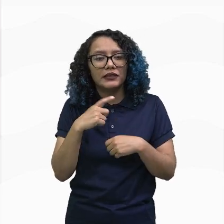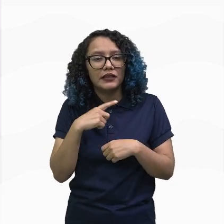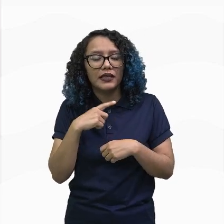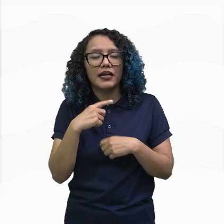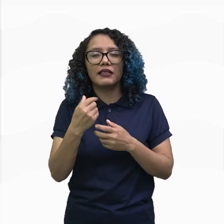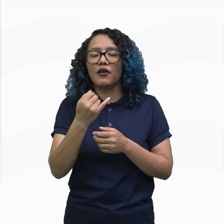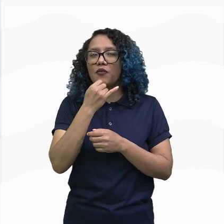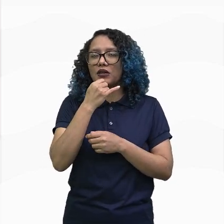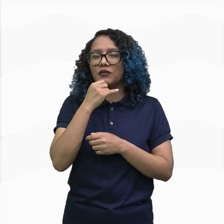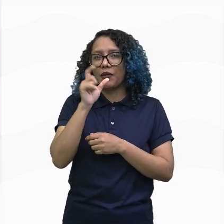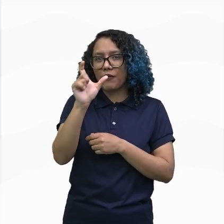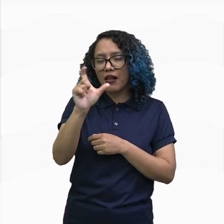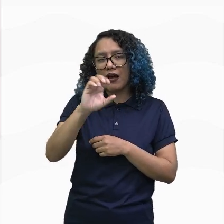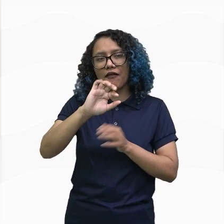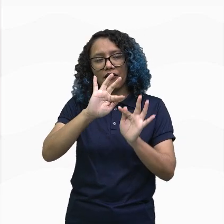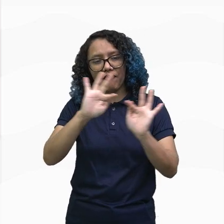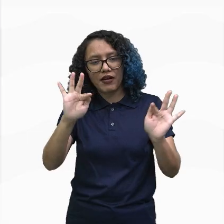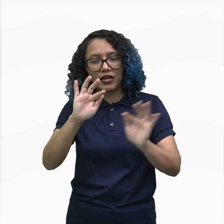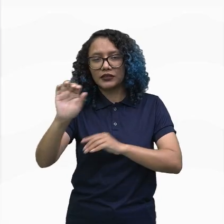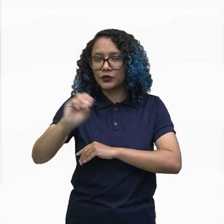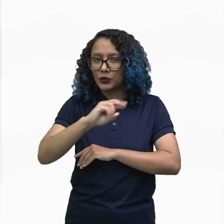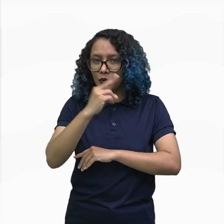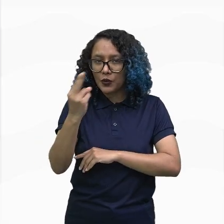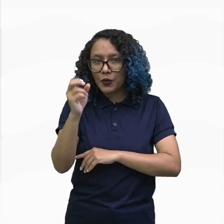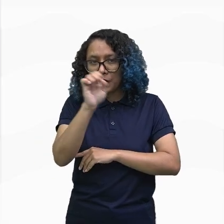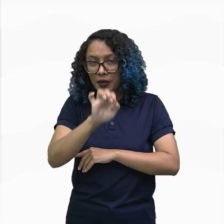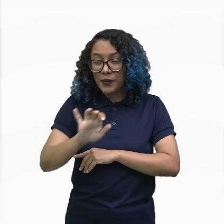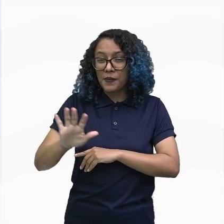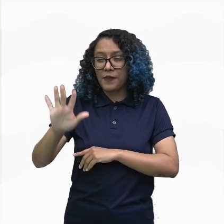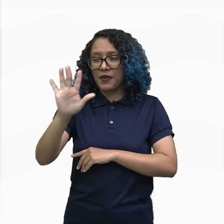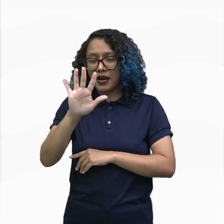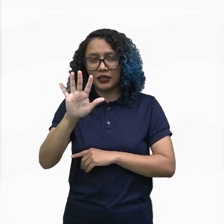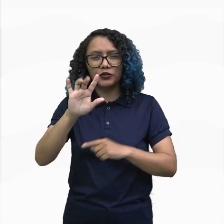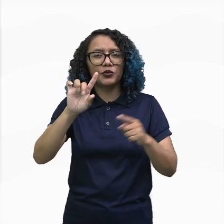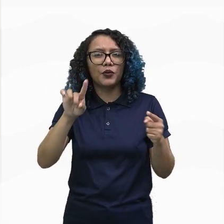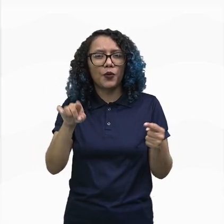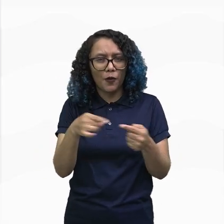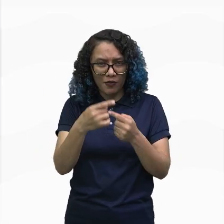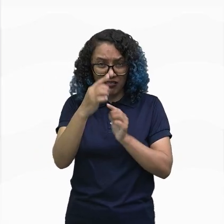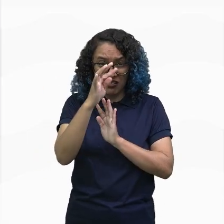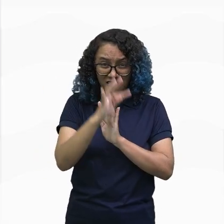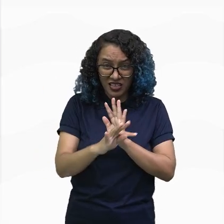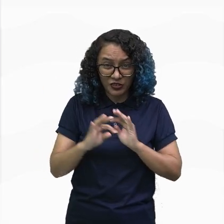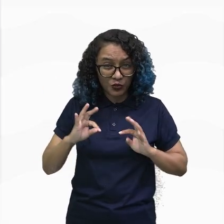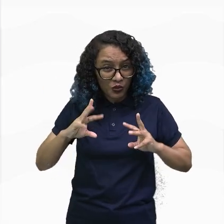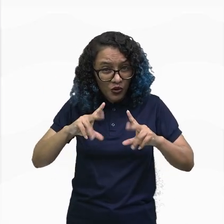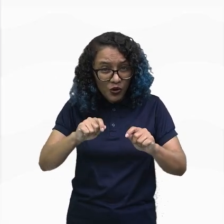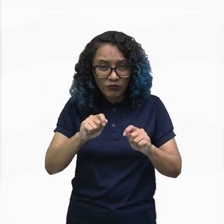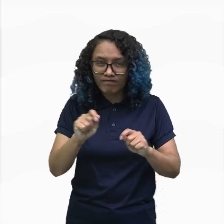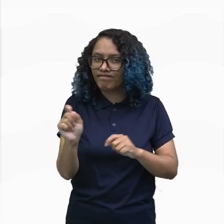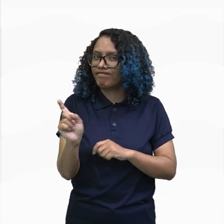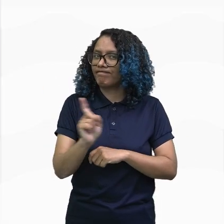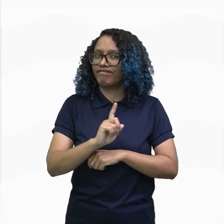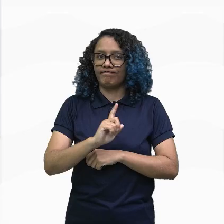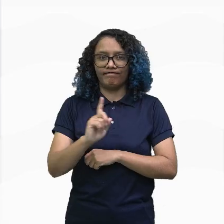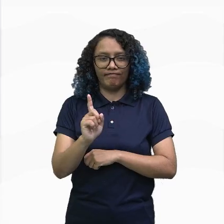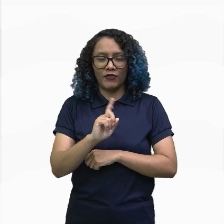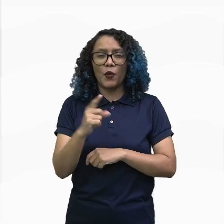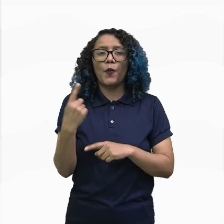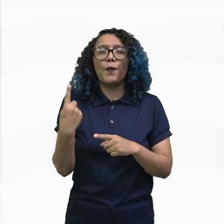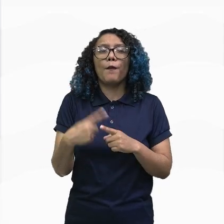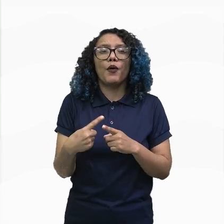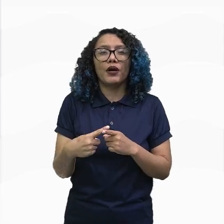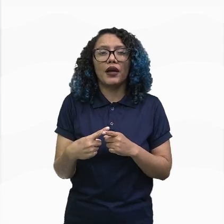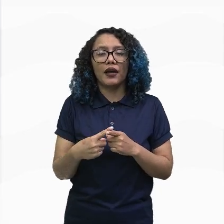uma palavra ou uma imagem, eu posso considerar um texto, porque nós acabamos de